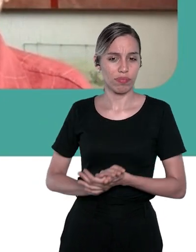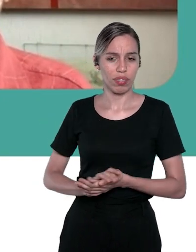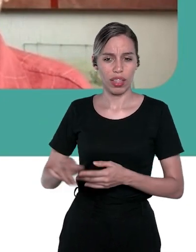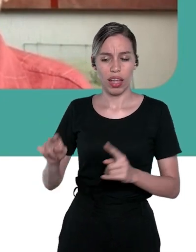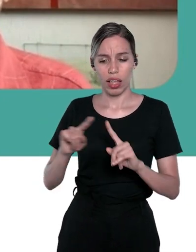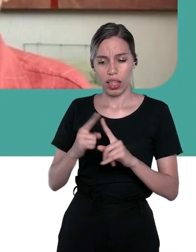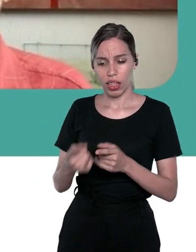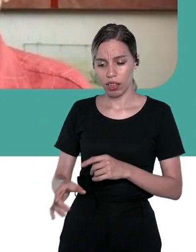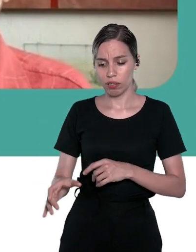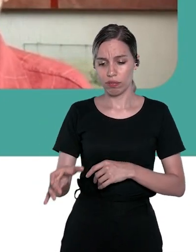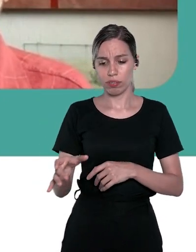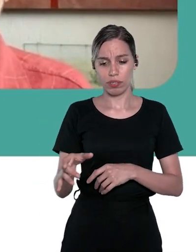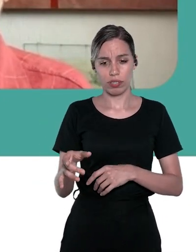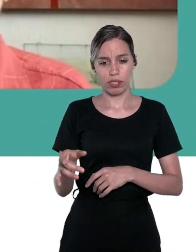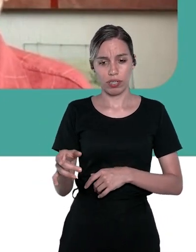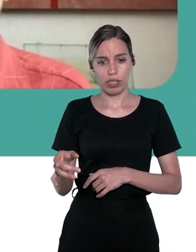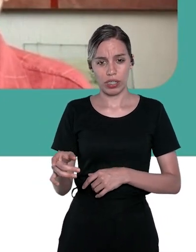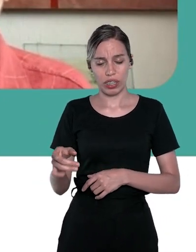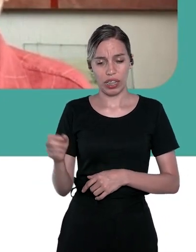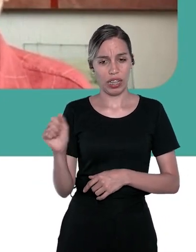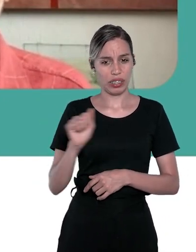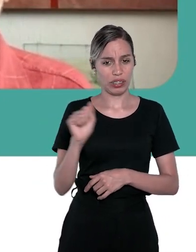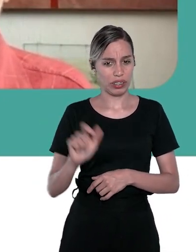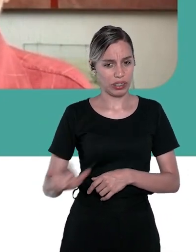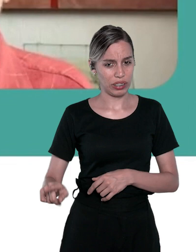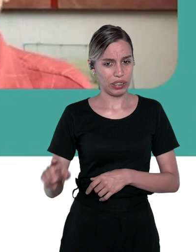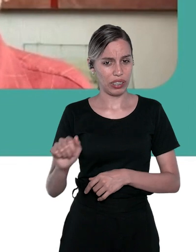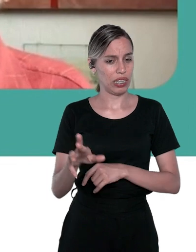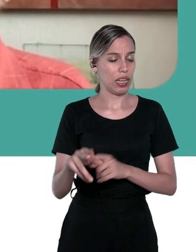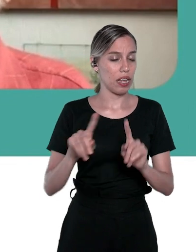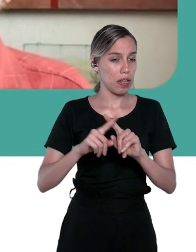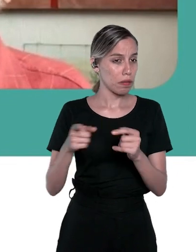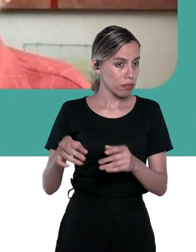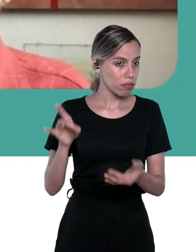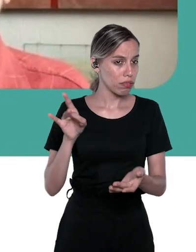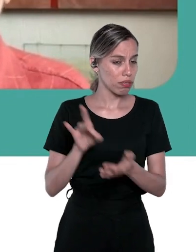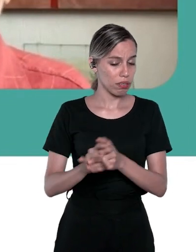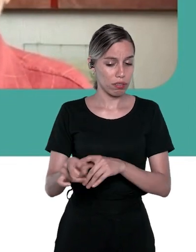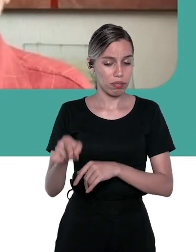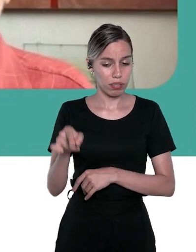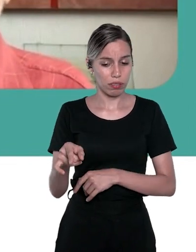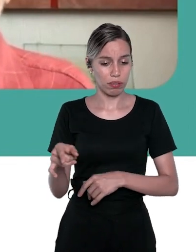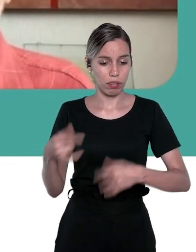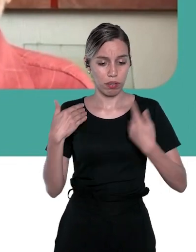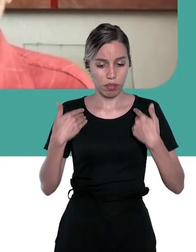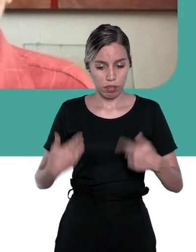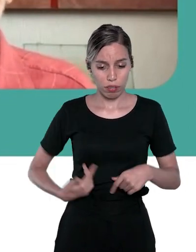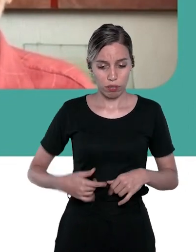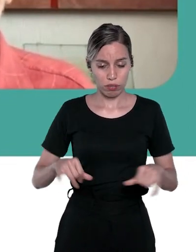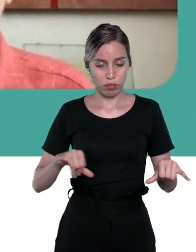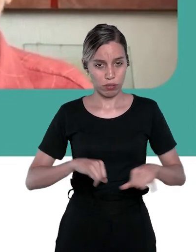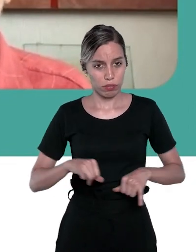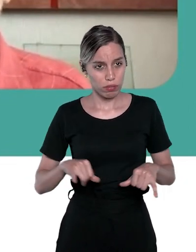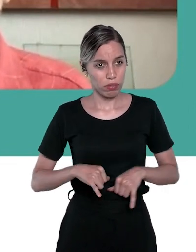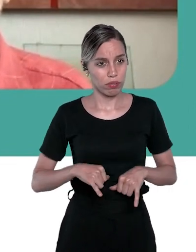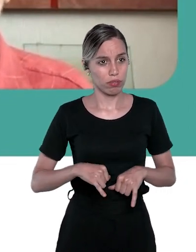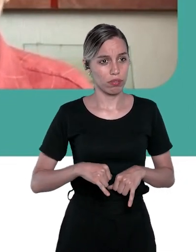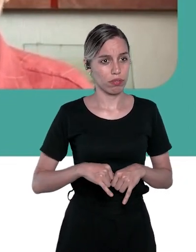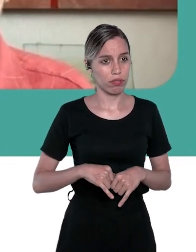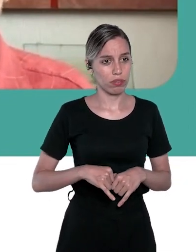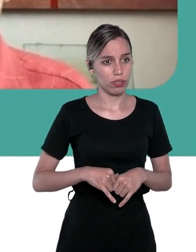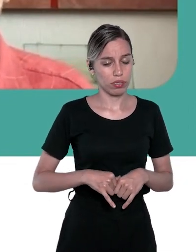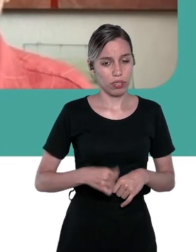reacendendo atrás de um copo tão frágil, recipiente, para essa amarga doença. Nossos corpos,